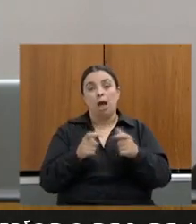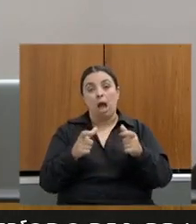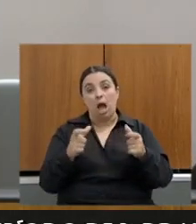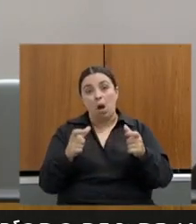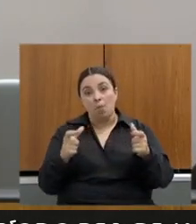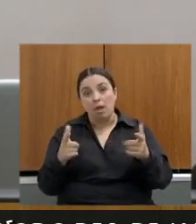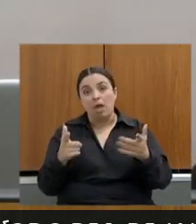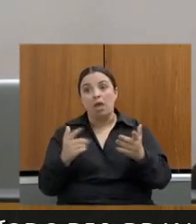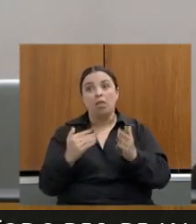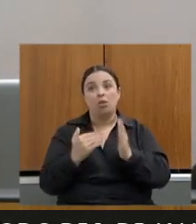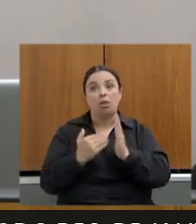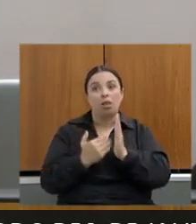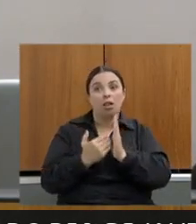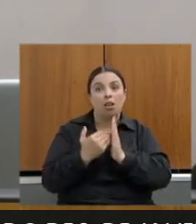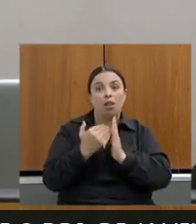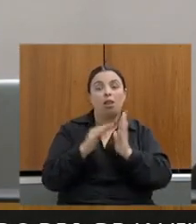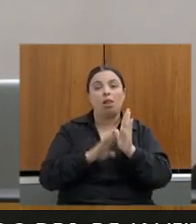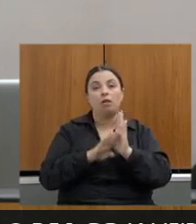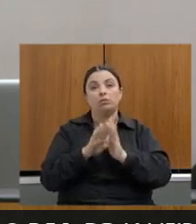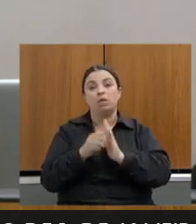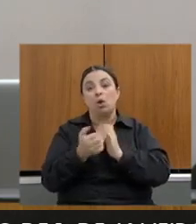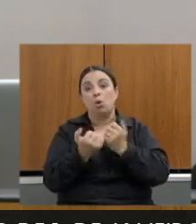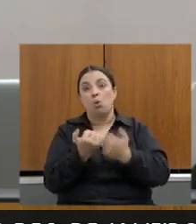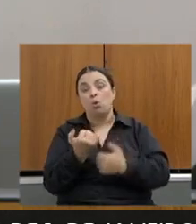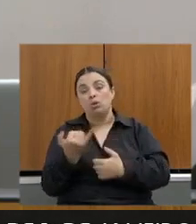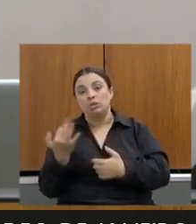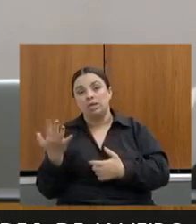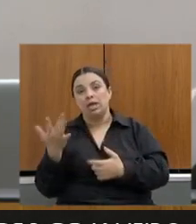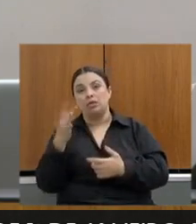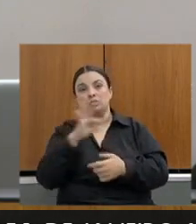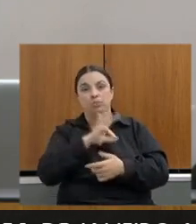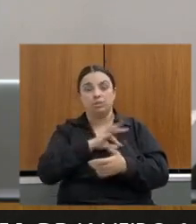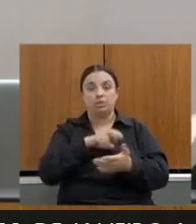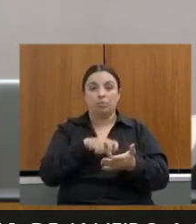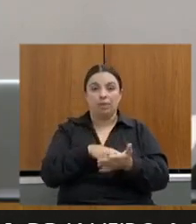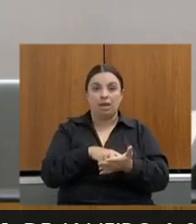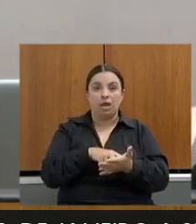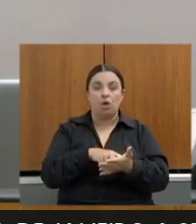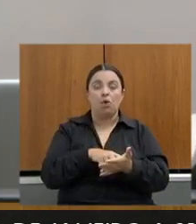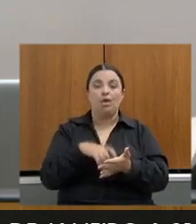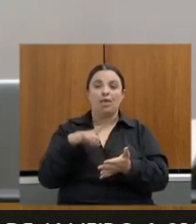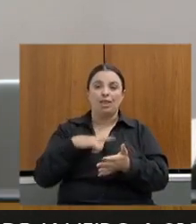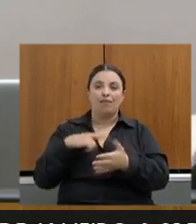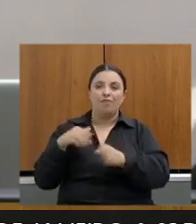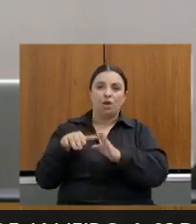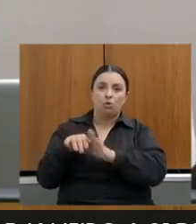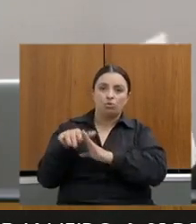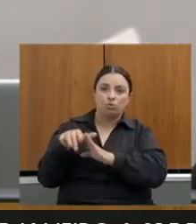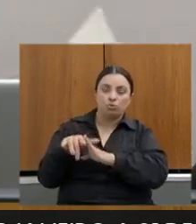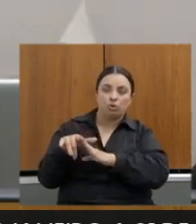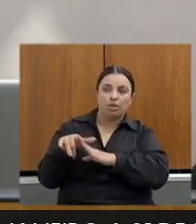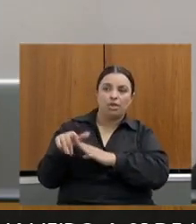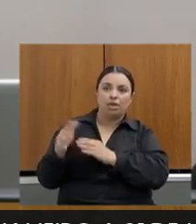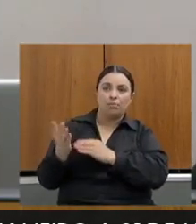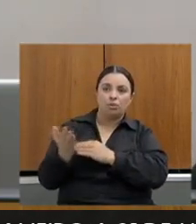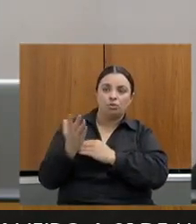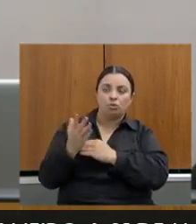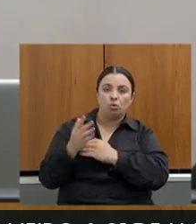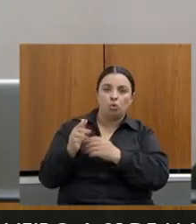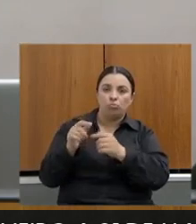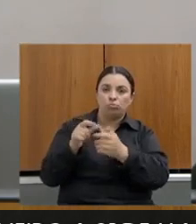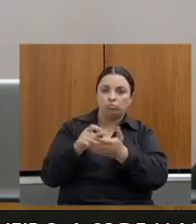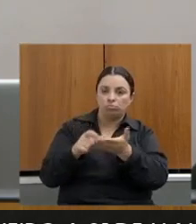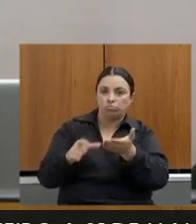que a gente pegou aqui junto com a nossa consultoria a gente acaba tendo